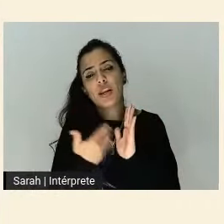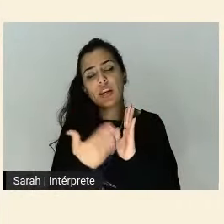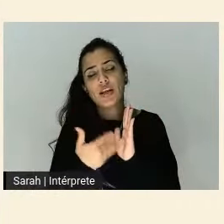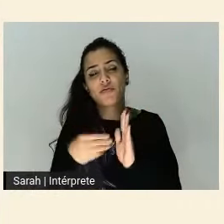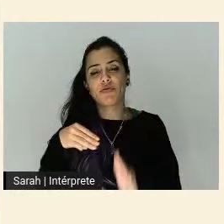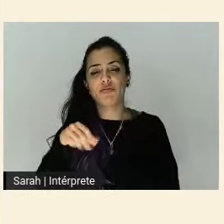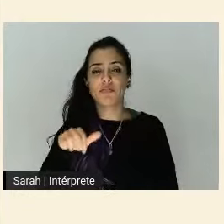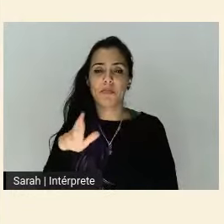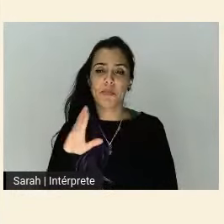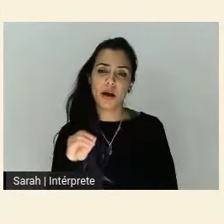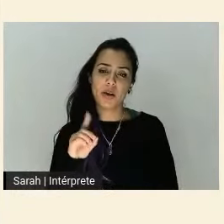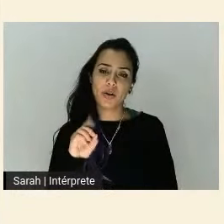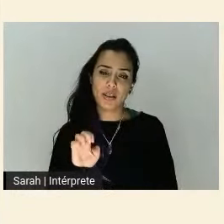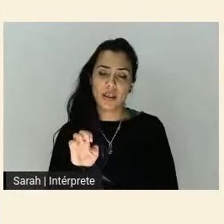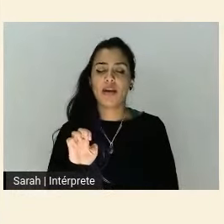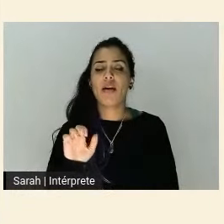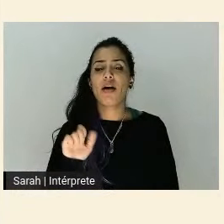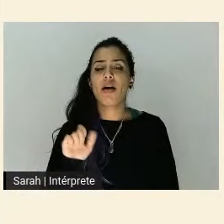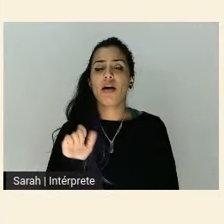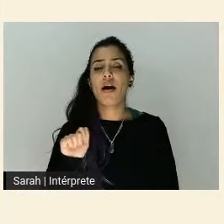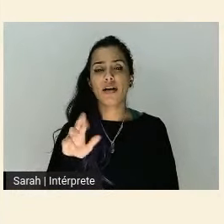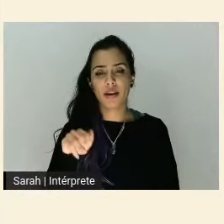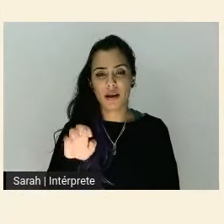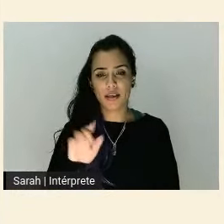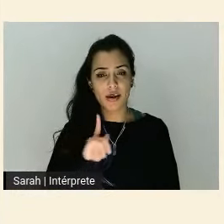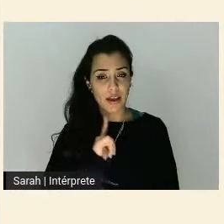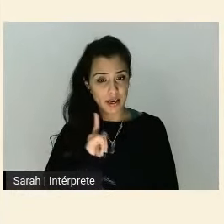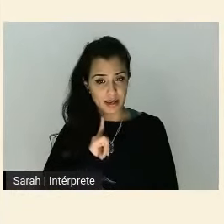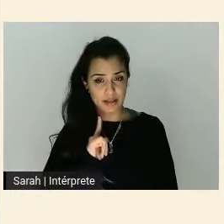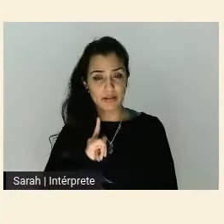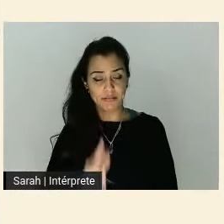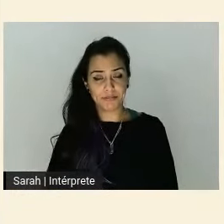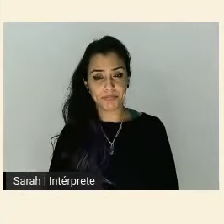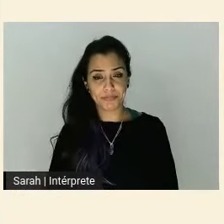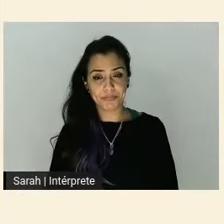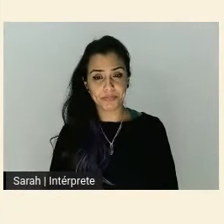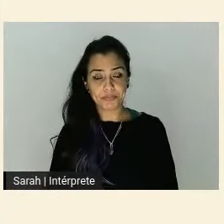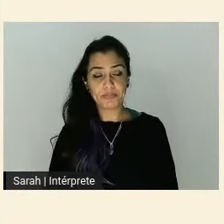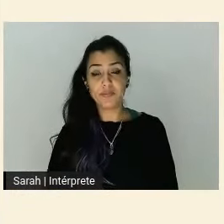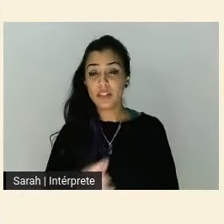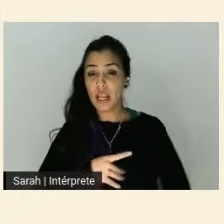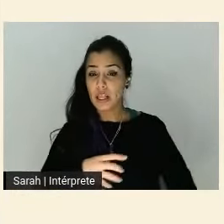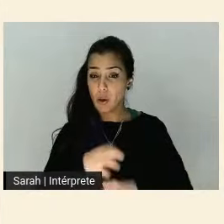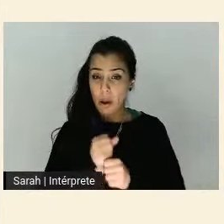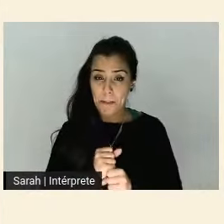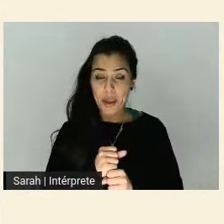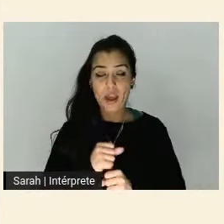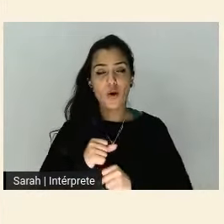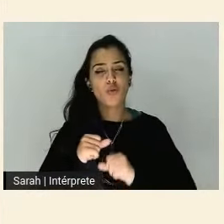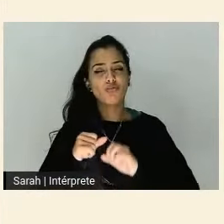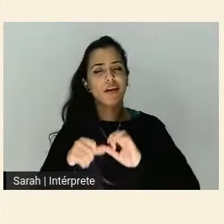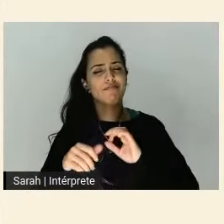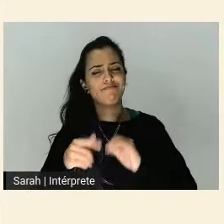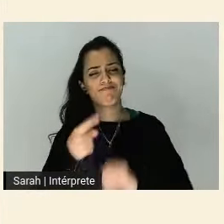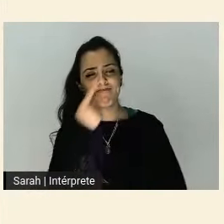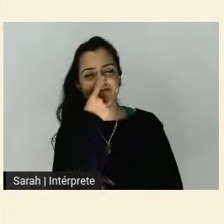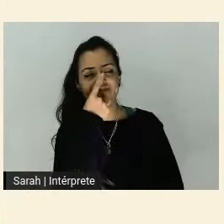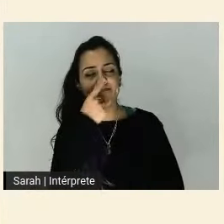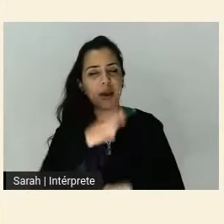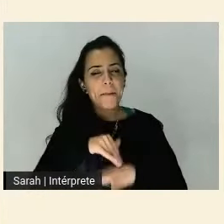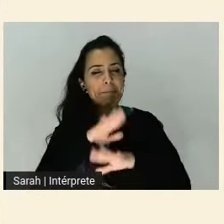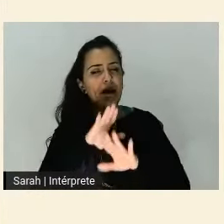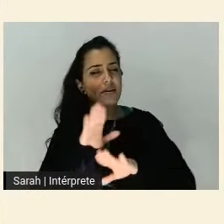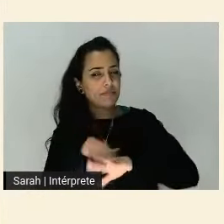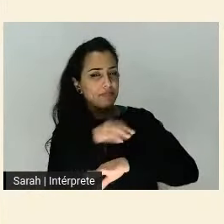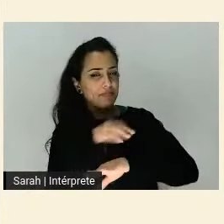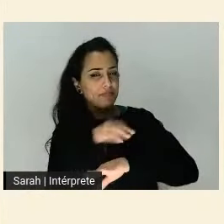Esta rapsódia inverte a ordem da fronteira. O apelo modernista opta pelo lado